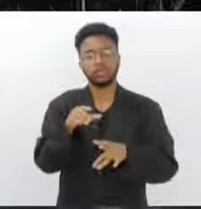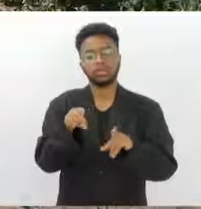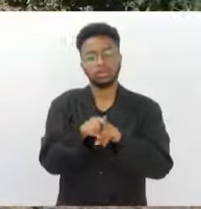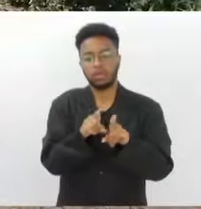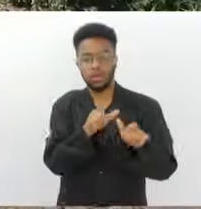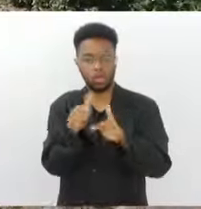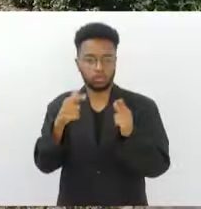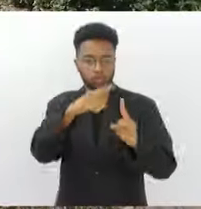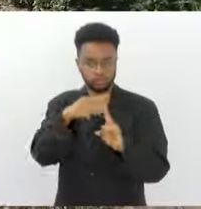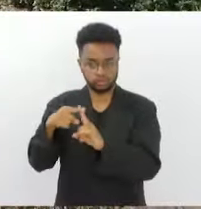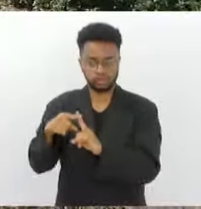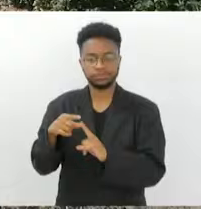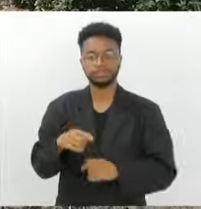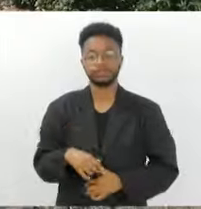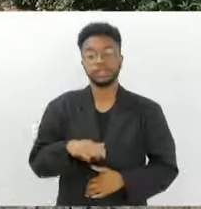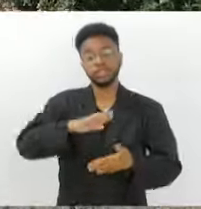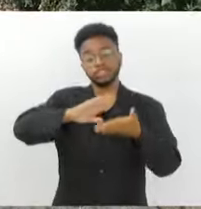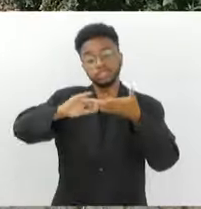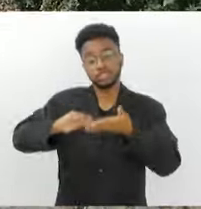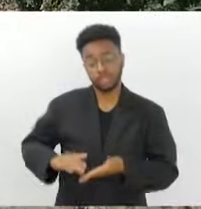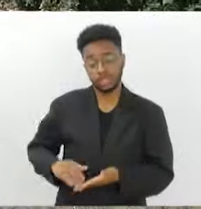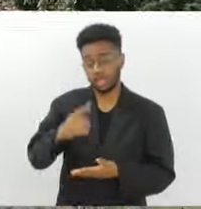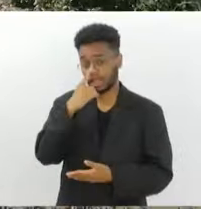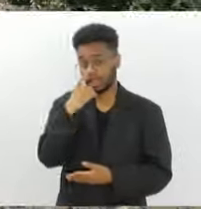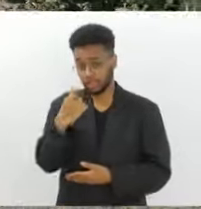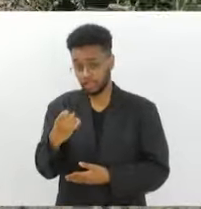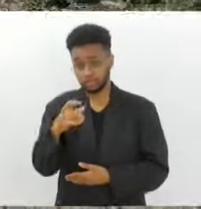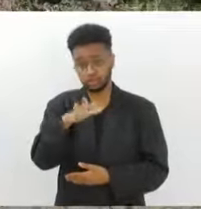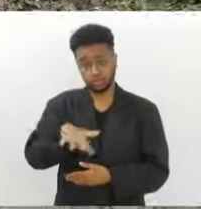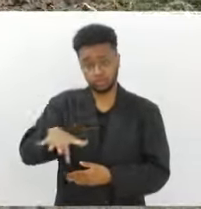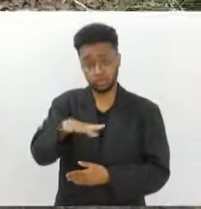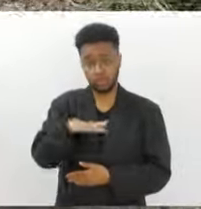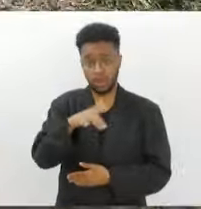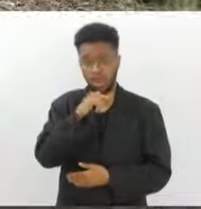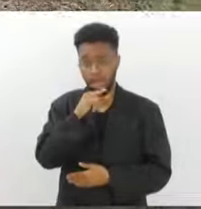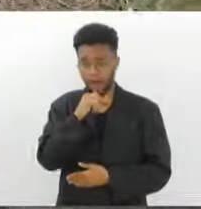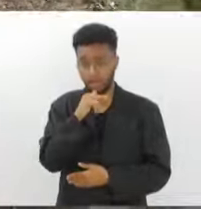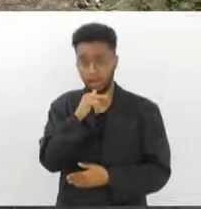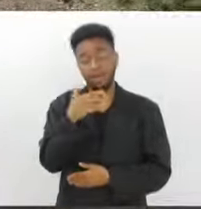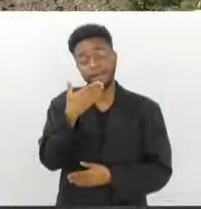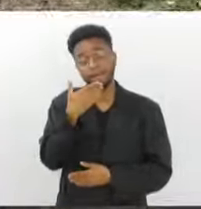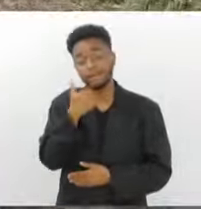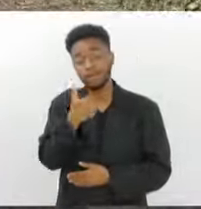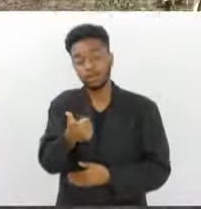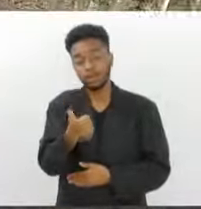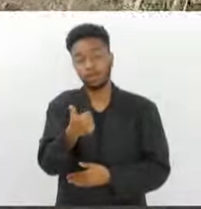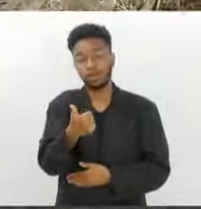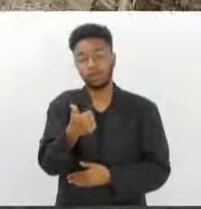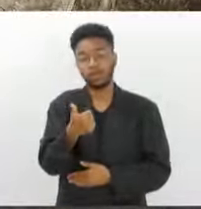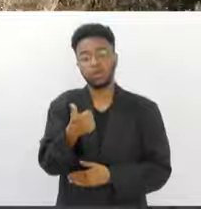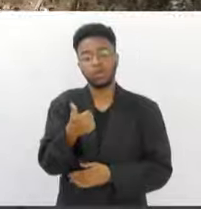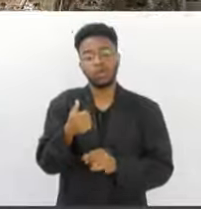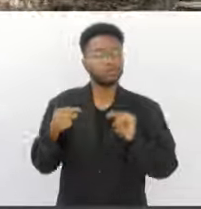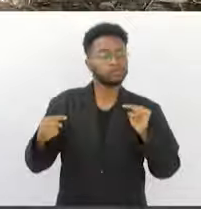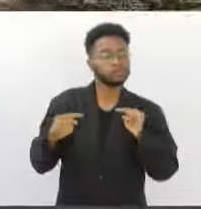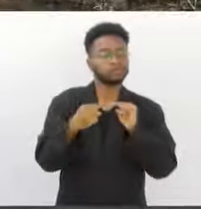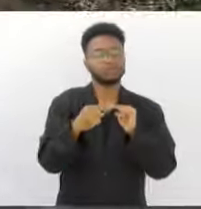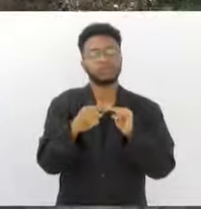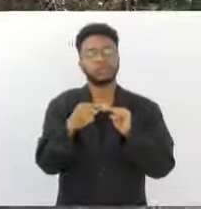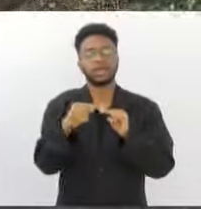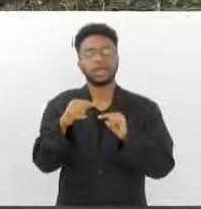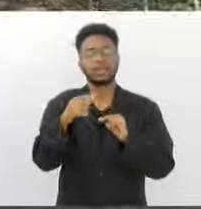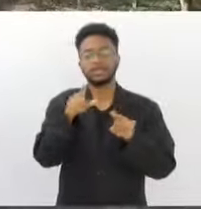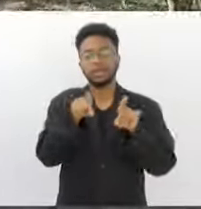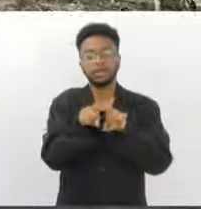lagos. A retirada do lixo e dos detritos desses corpos hídricos melhora as condições de balneabilidade e reduz